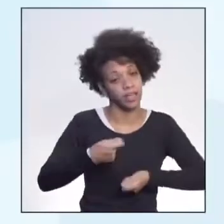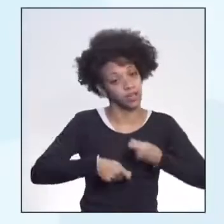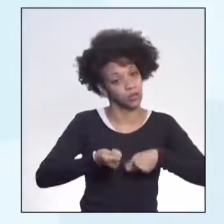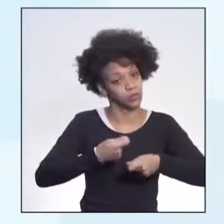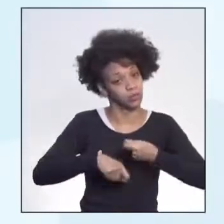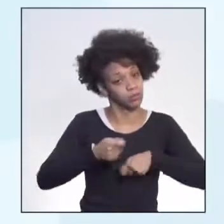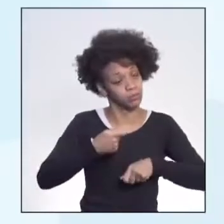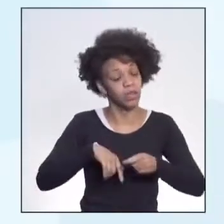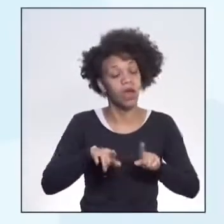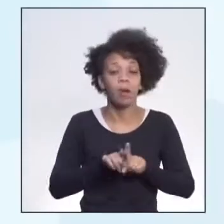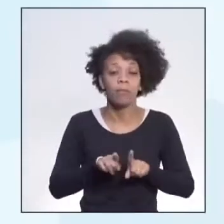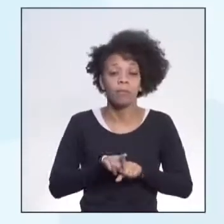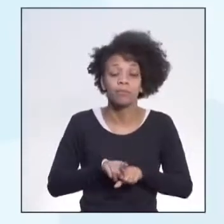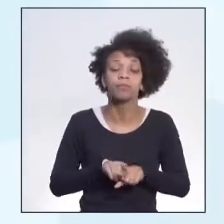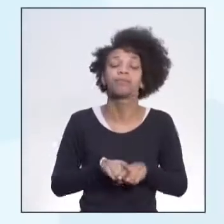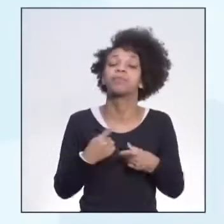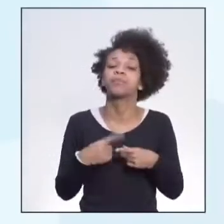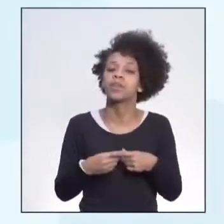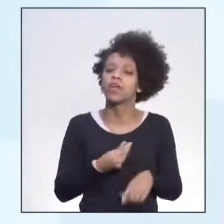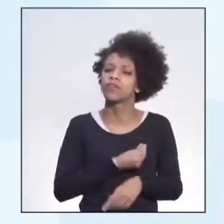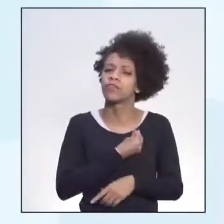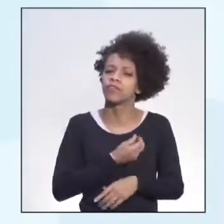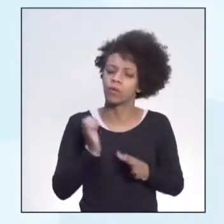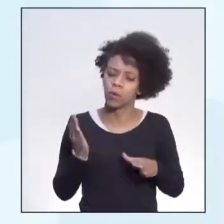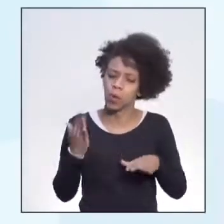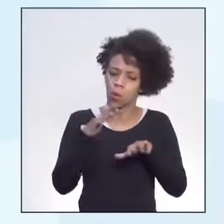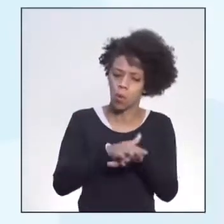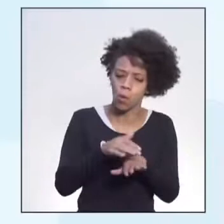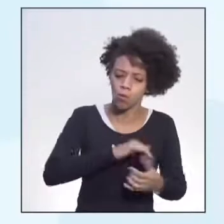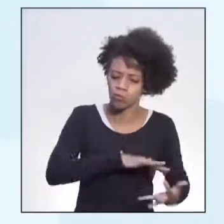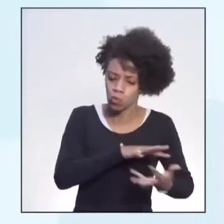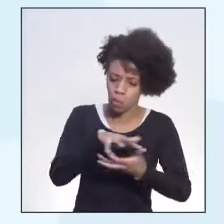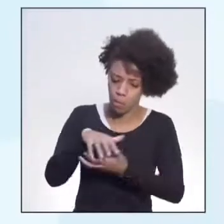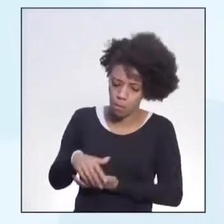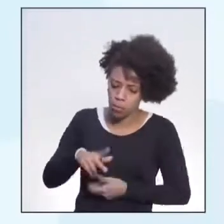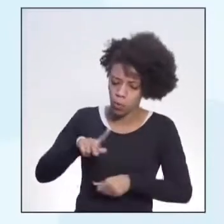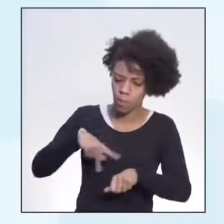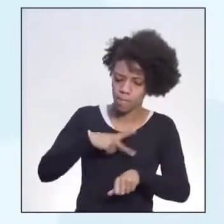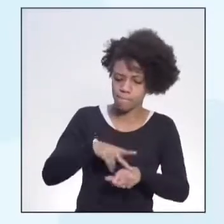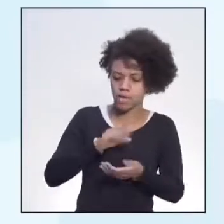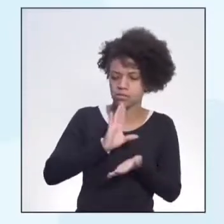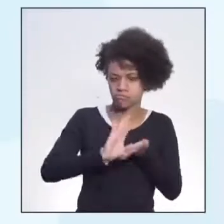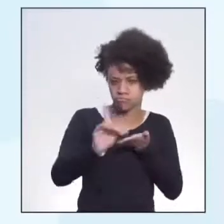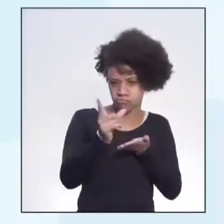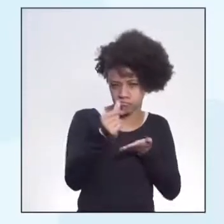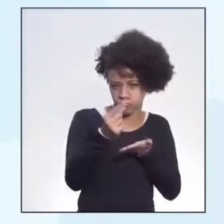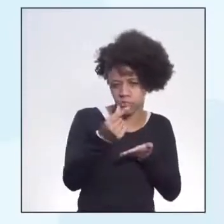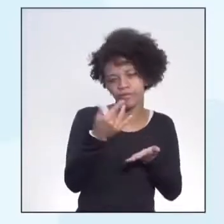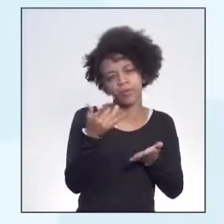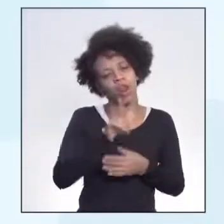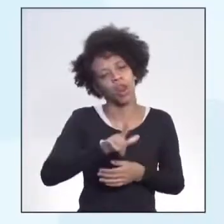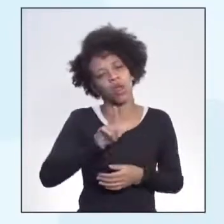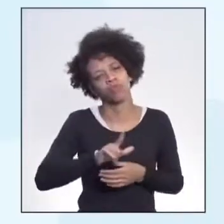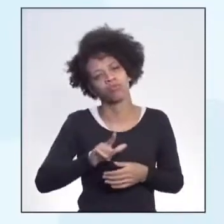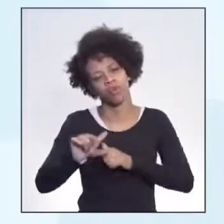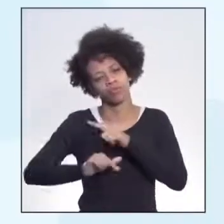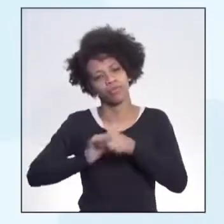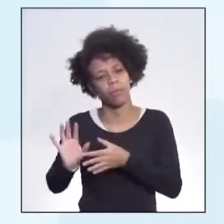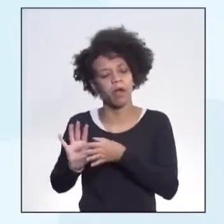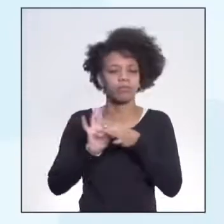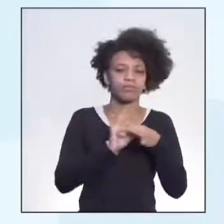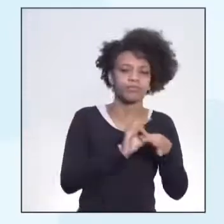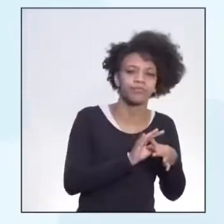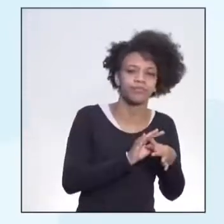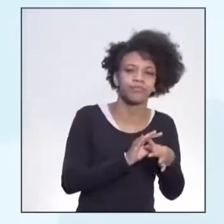Porque nós vivemos, nós estamos inseridos aí em um mundo, em um país capitalista, que, lógico, o trabalho está associado